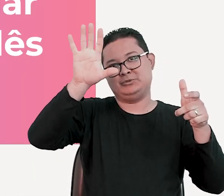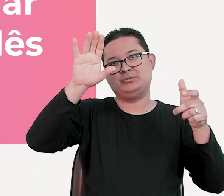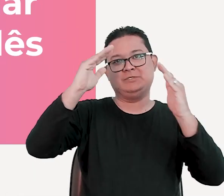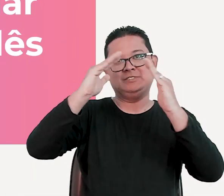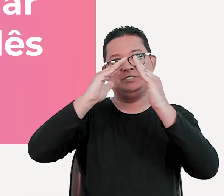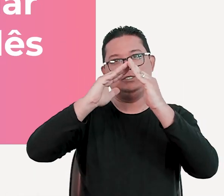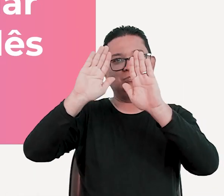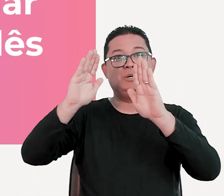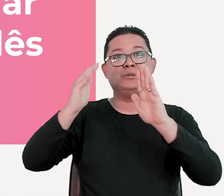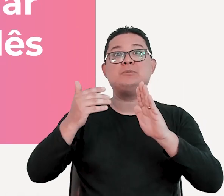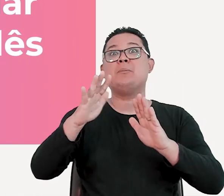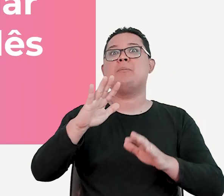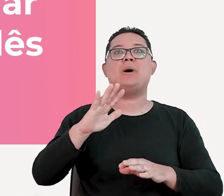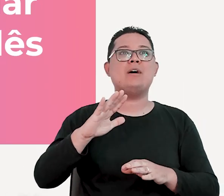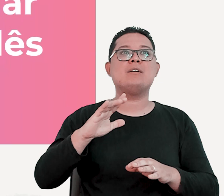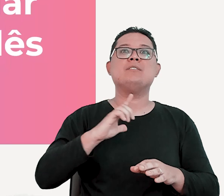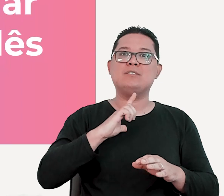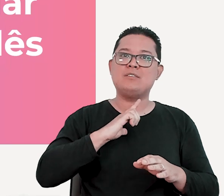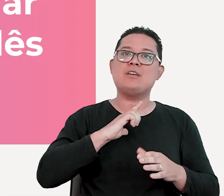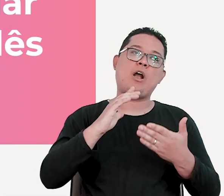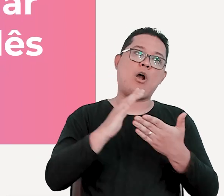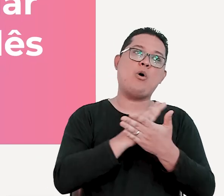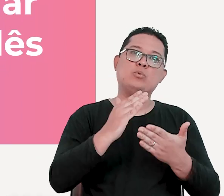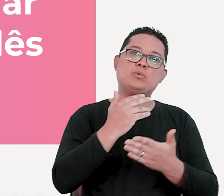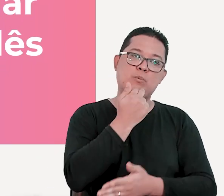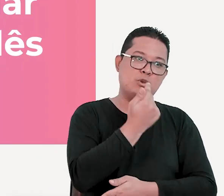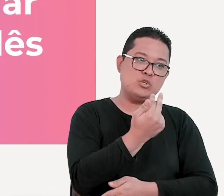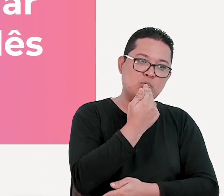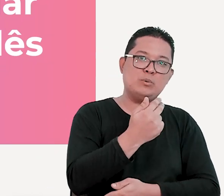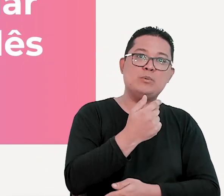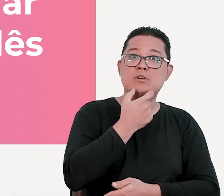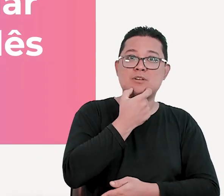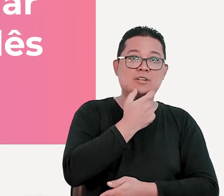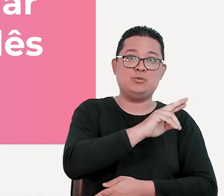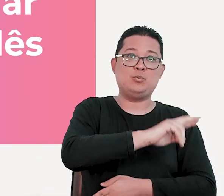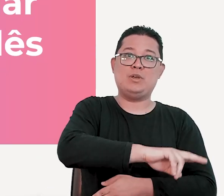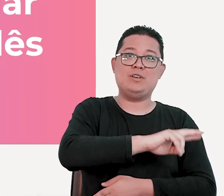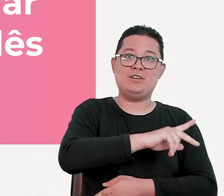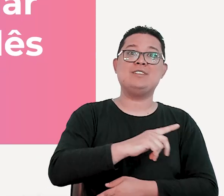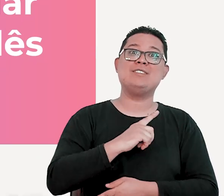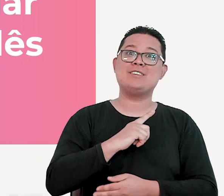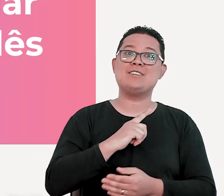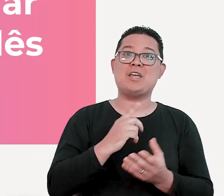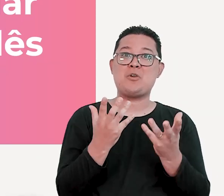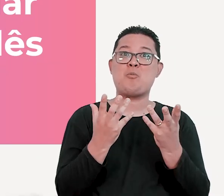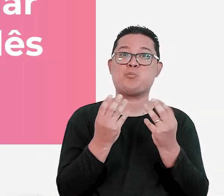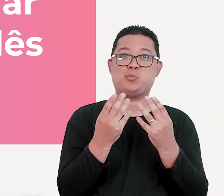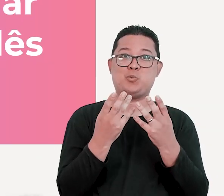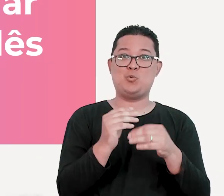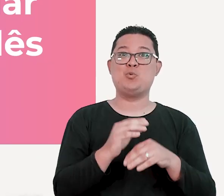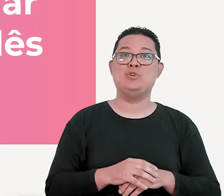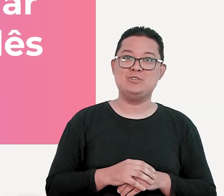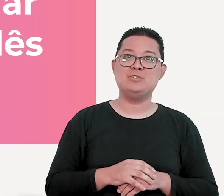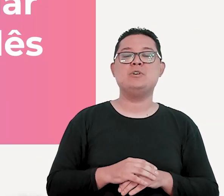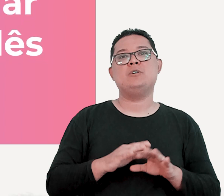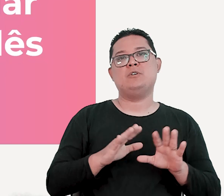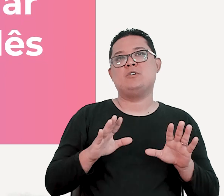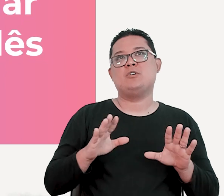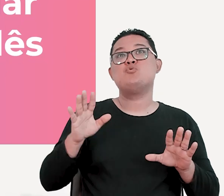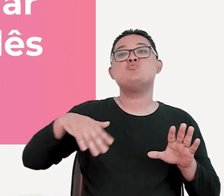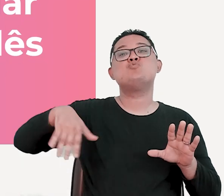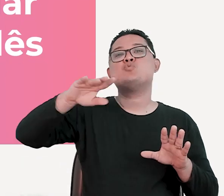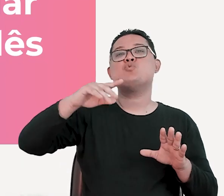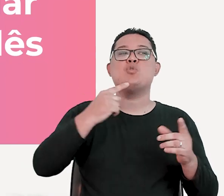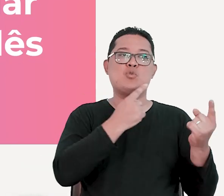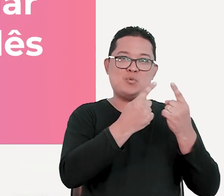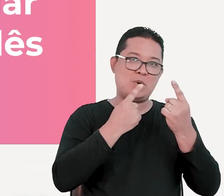mesmo assim países não falantes de língua inglesa. Então a gente acaba usando muito o inglês. Cada um com o seu